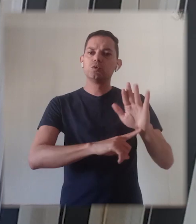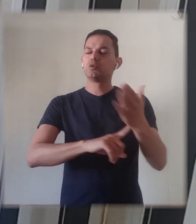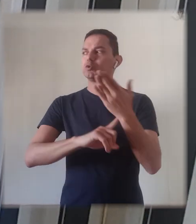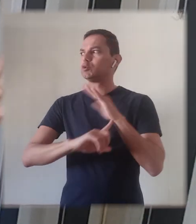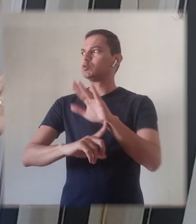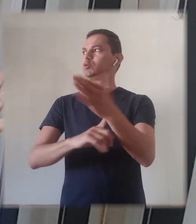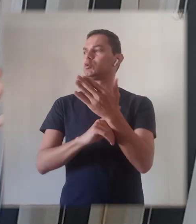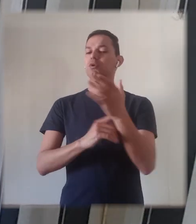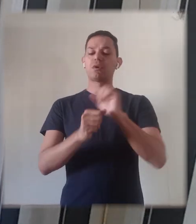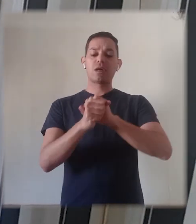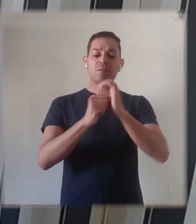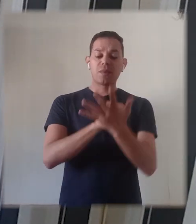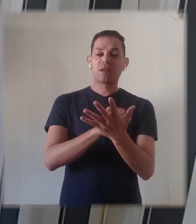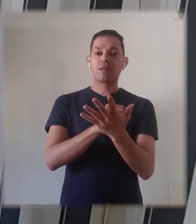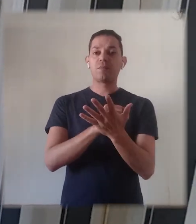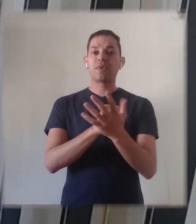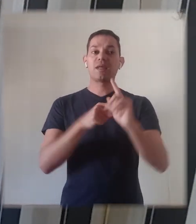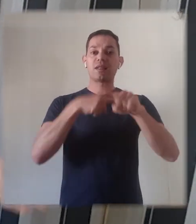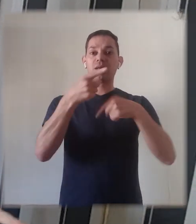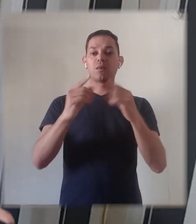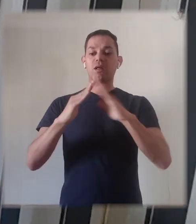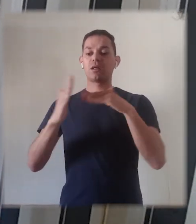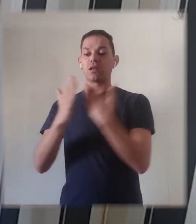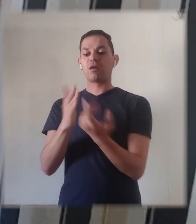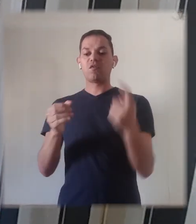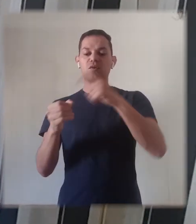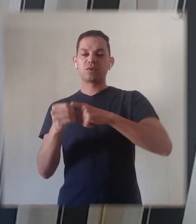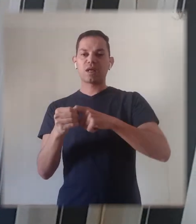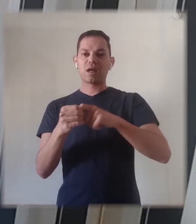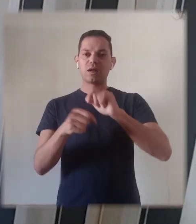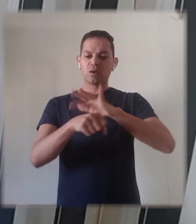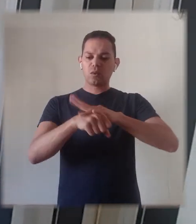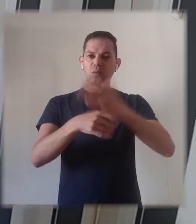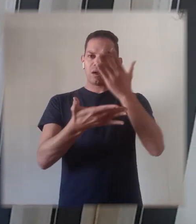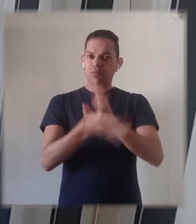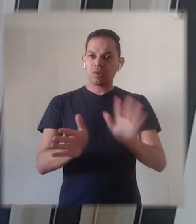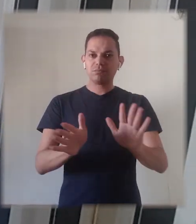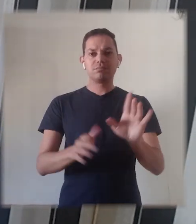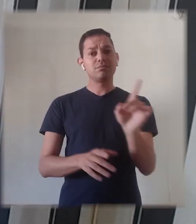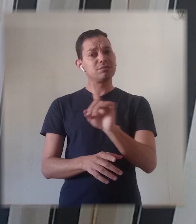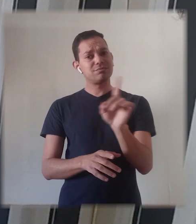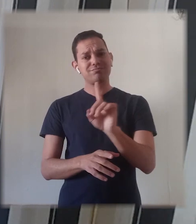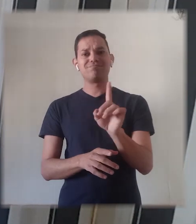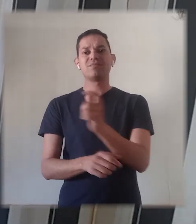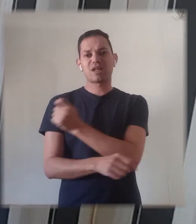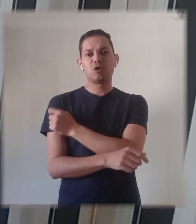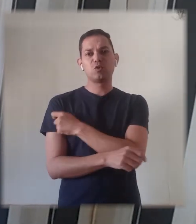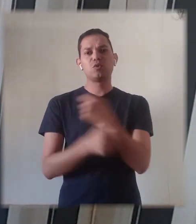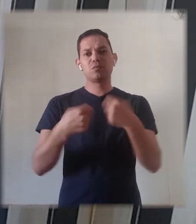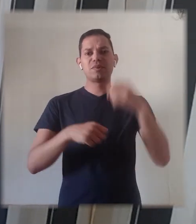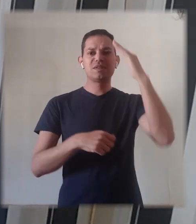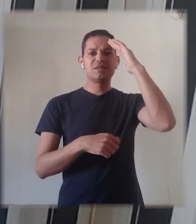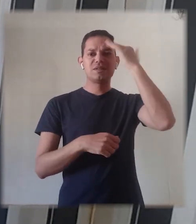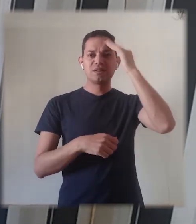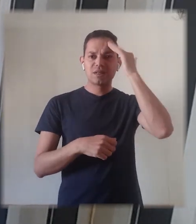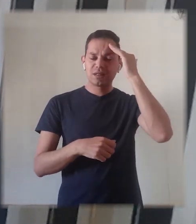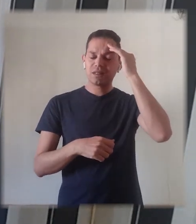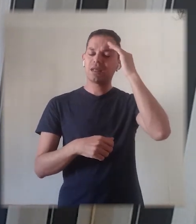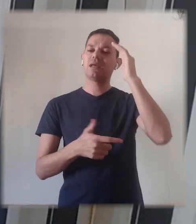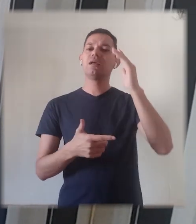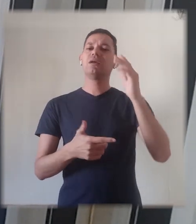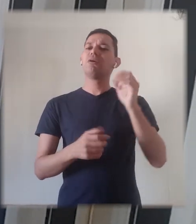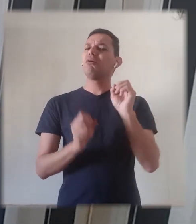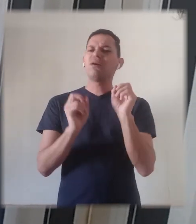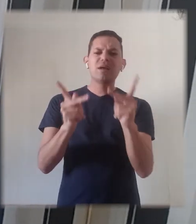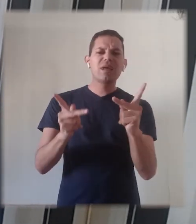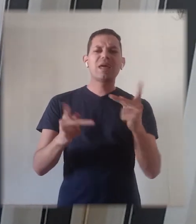nessa situação, a pandemia ela não vai acabar com o retorno das aulas. Então, os alunos precisam entender esse processo também. E